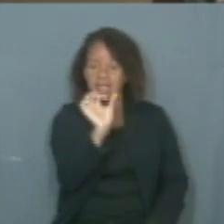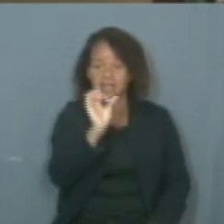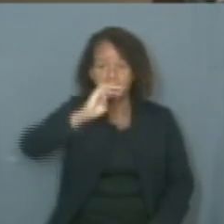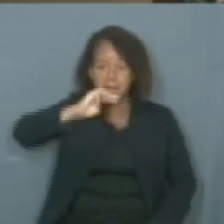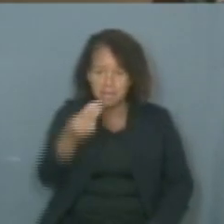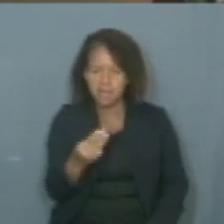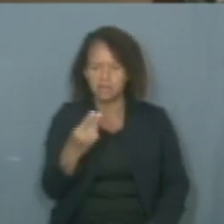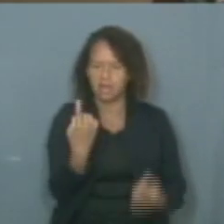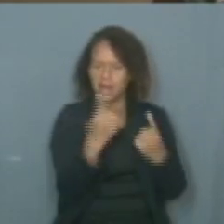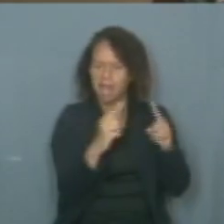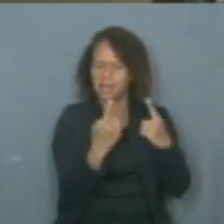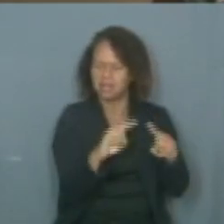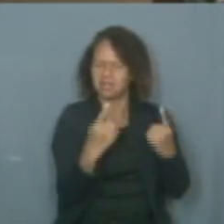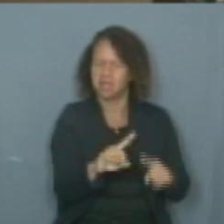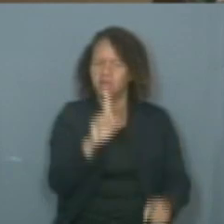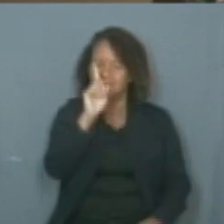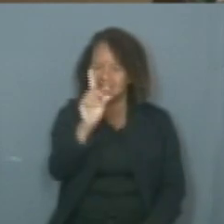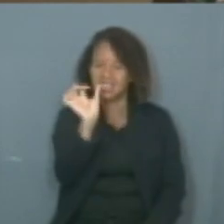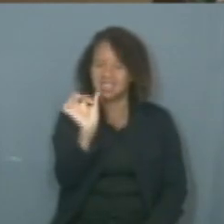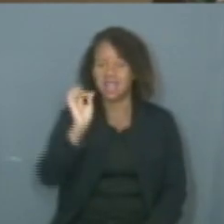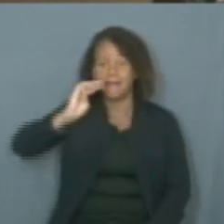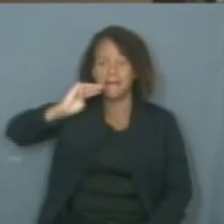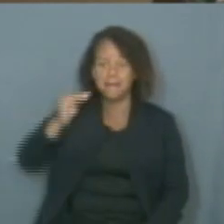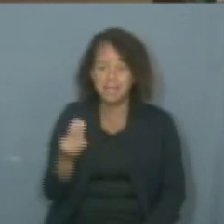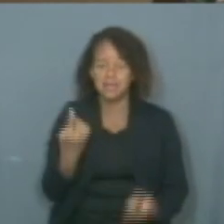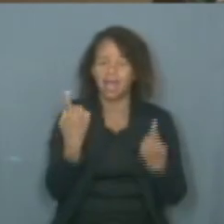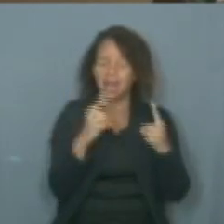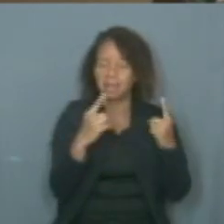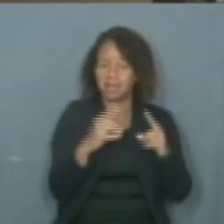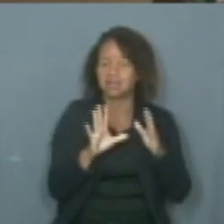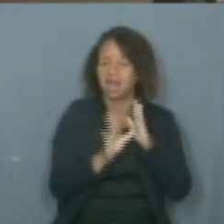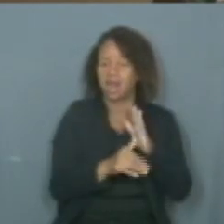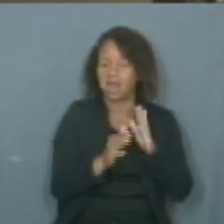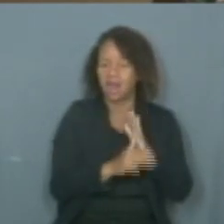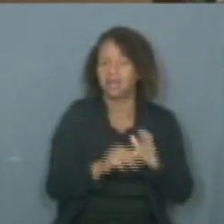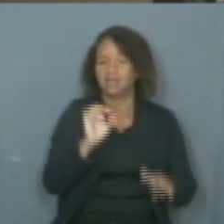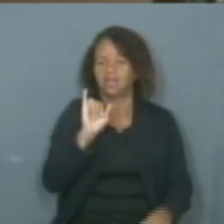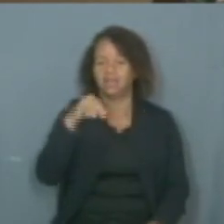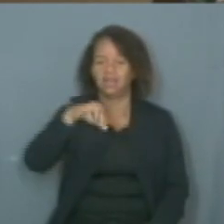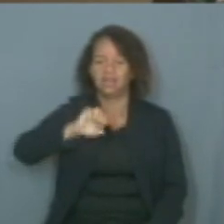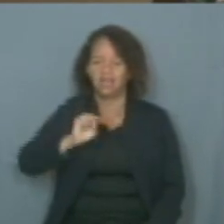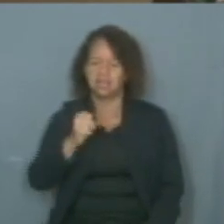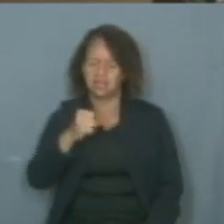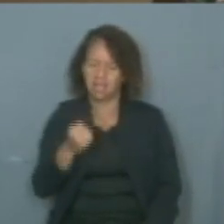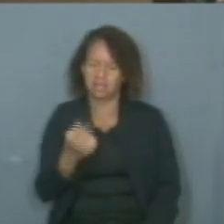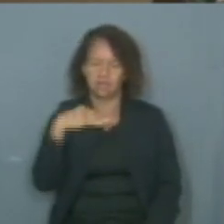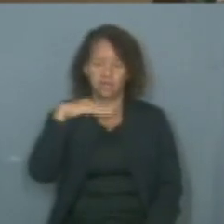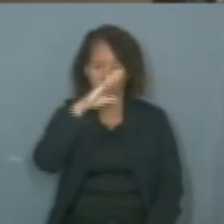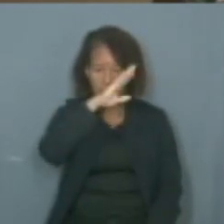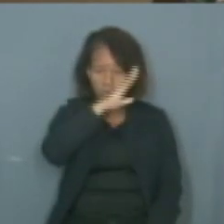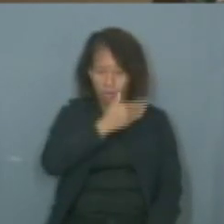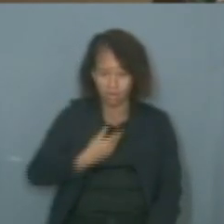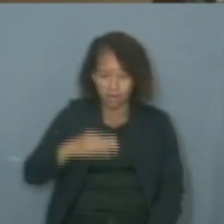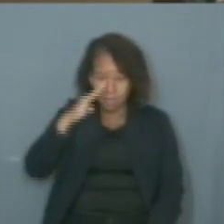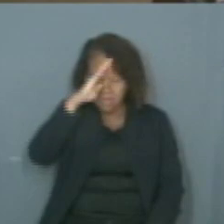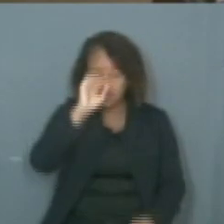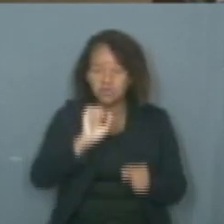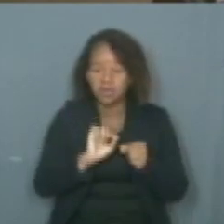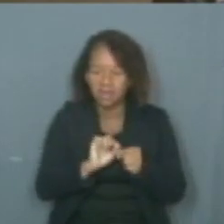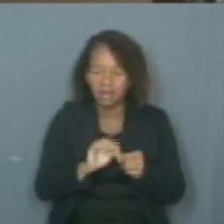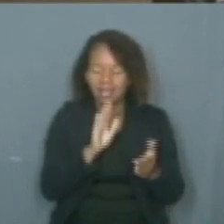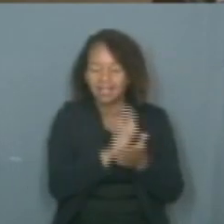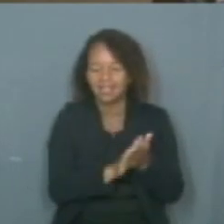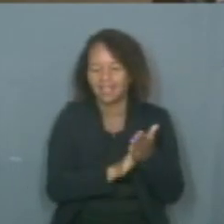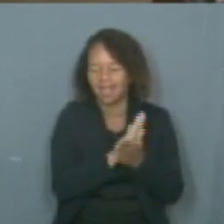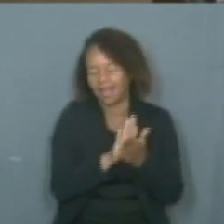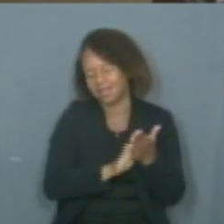reclamações. 16 mil reclamações de fraude no INSS. E o governo Bolsonaro fez o quê?